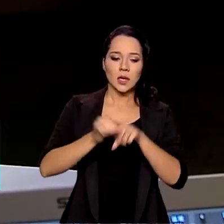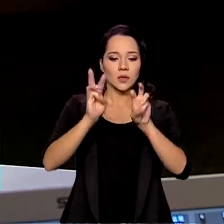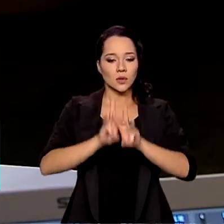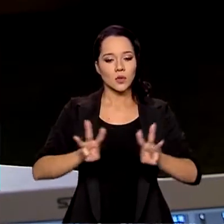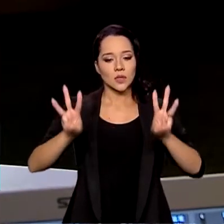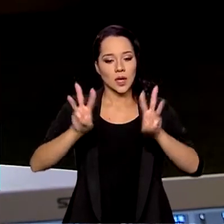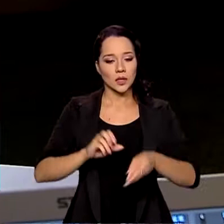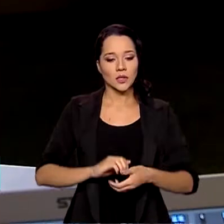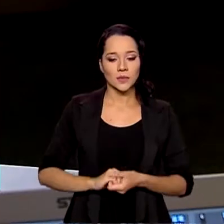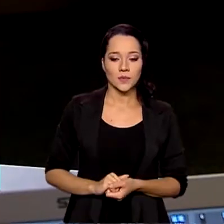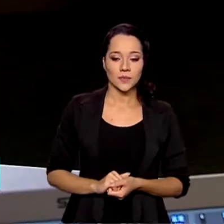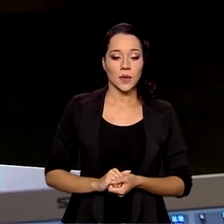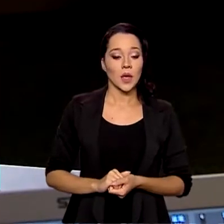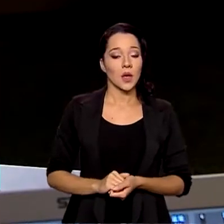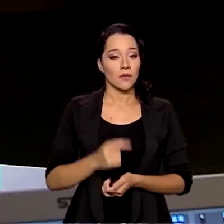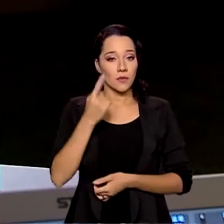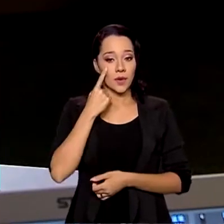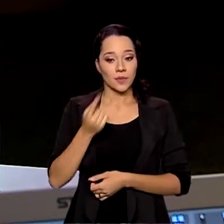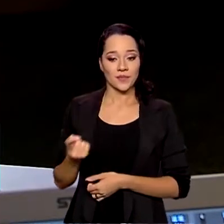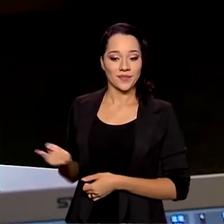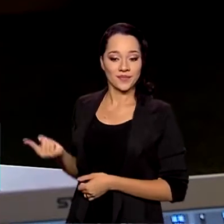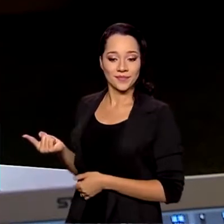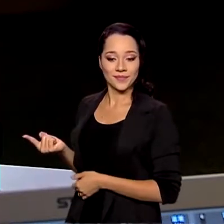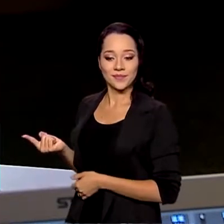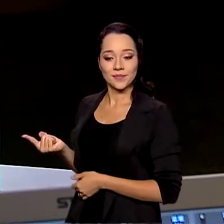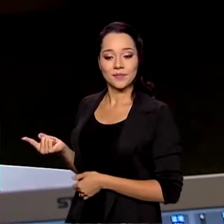site do ProUni. Lembrando que o endereço é o